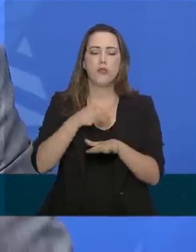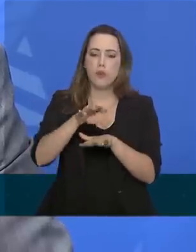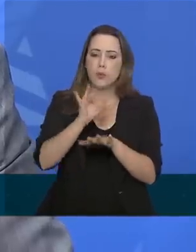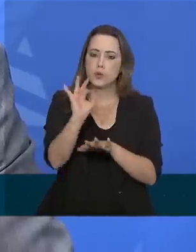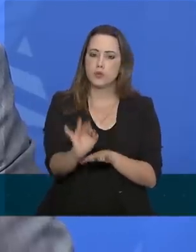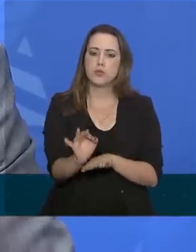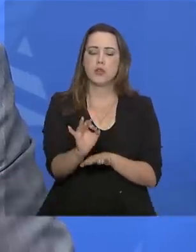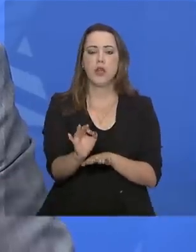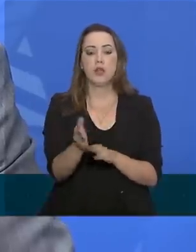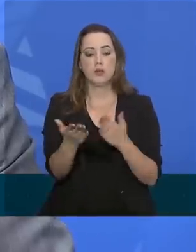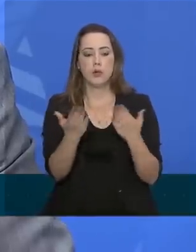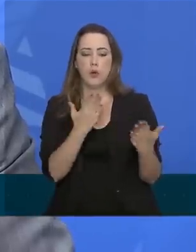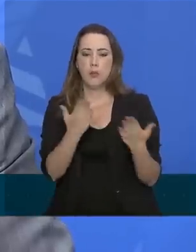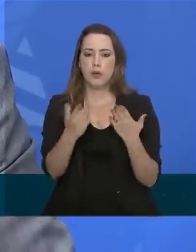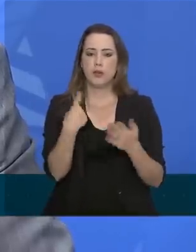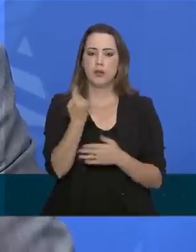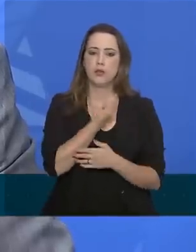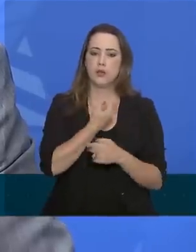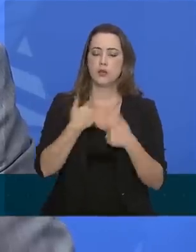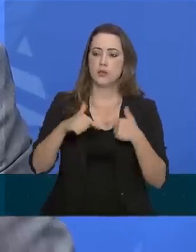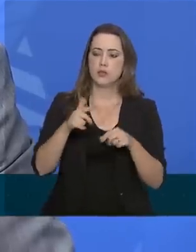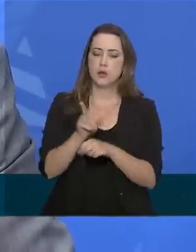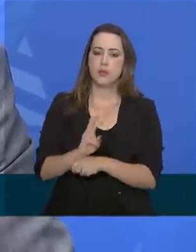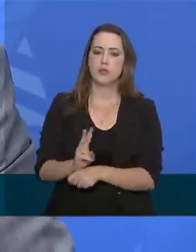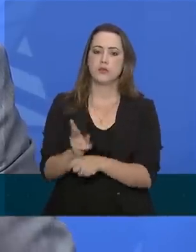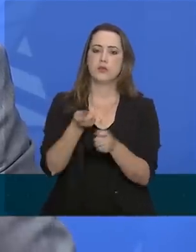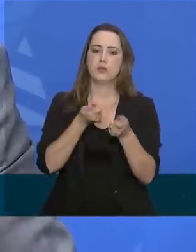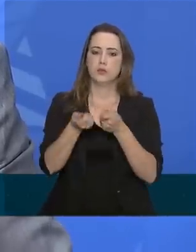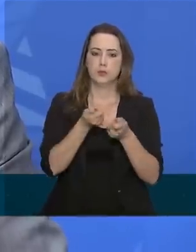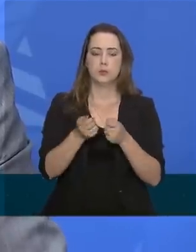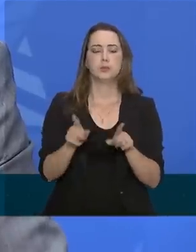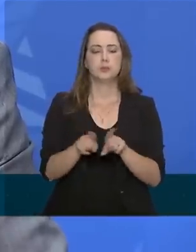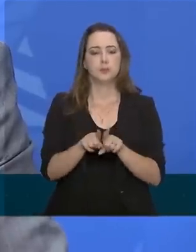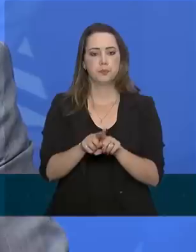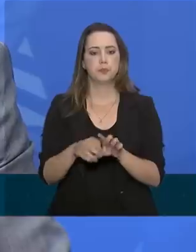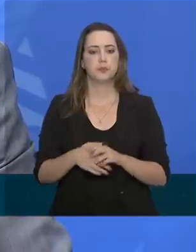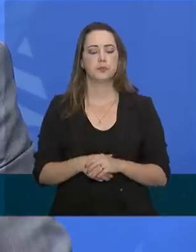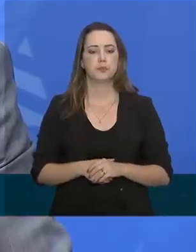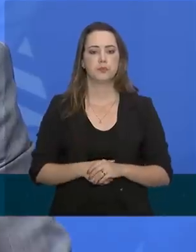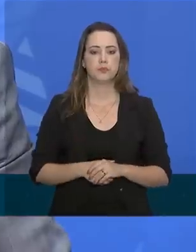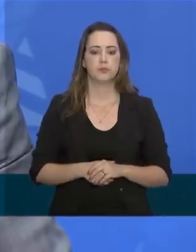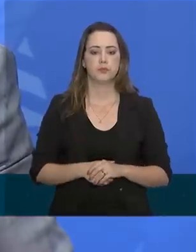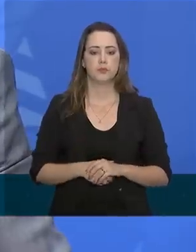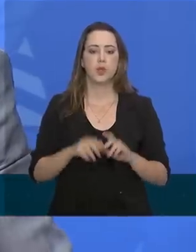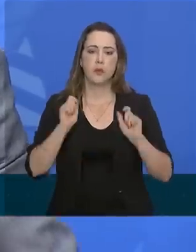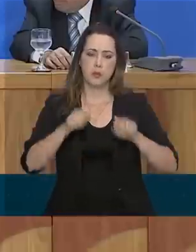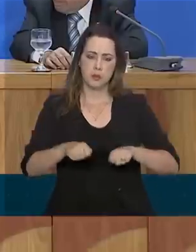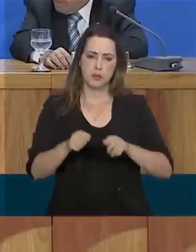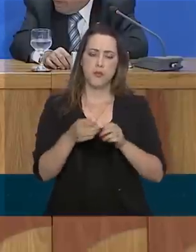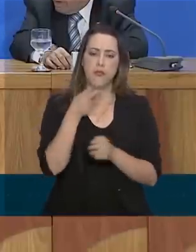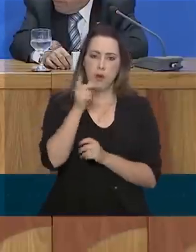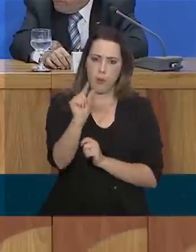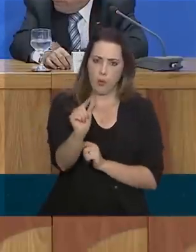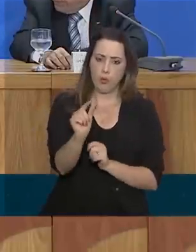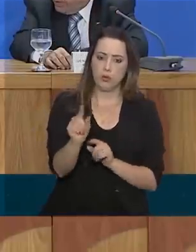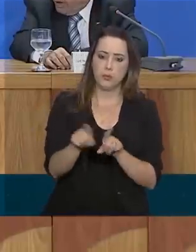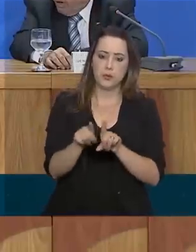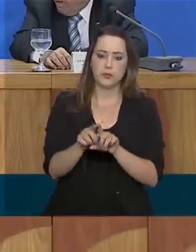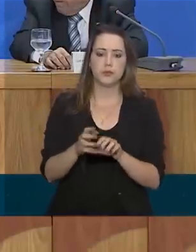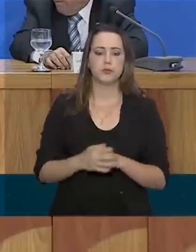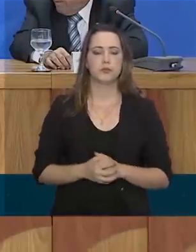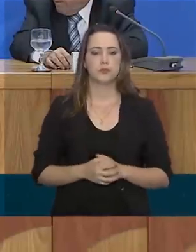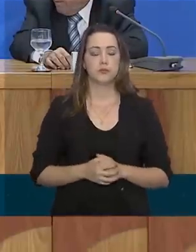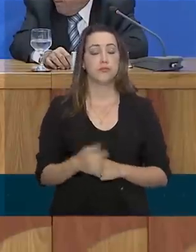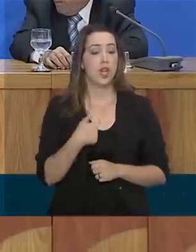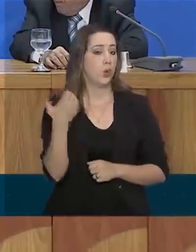orientar nossa nosso trabalho de fiscalização o comando e controle permite complementar que eu não quero